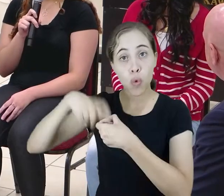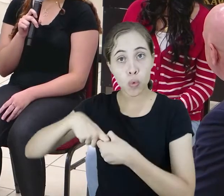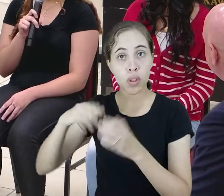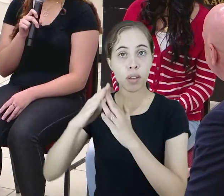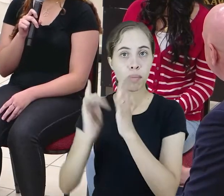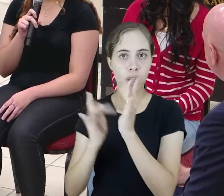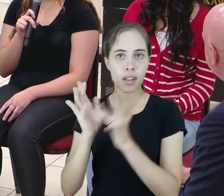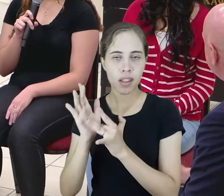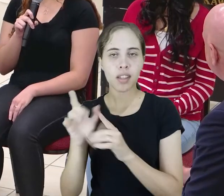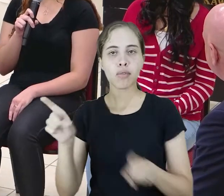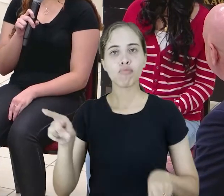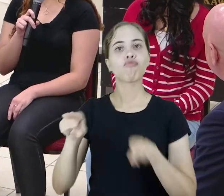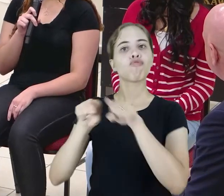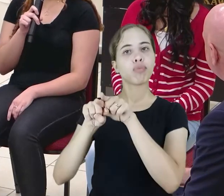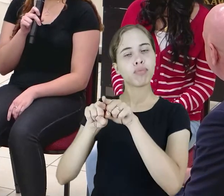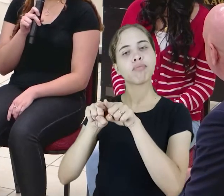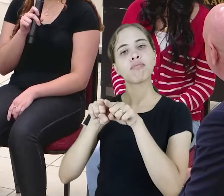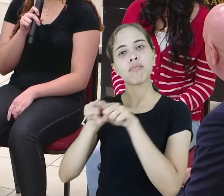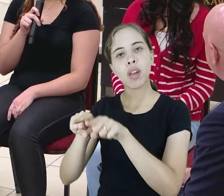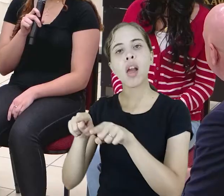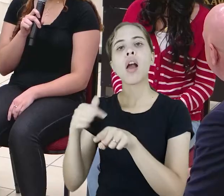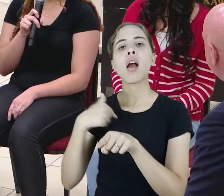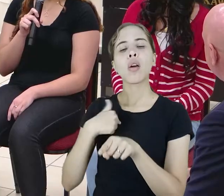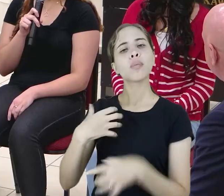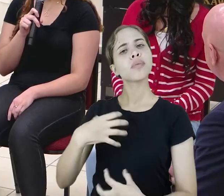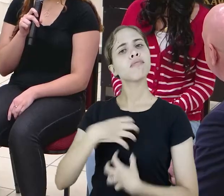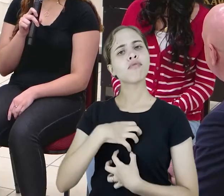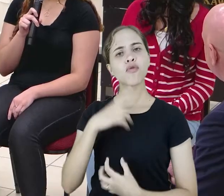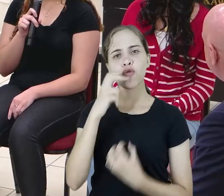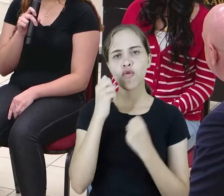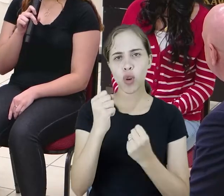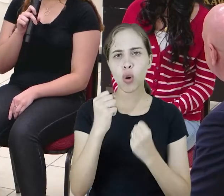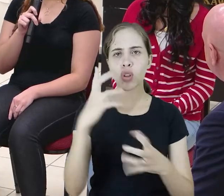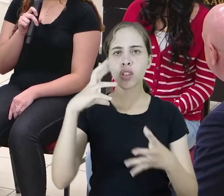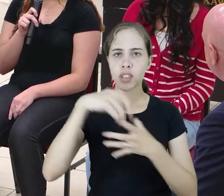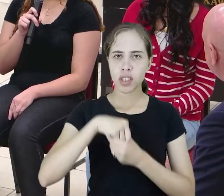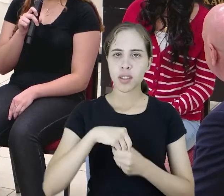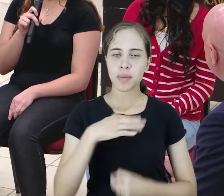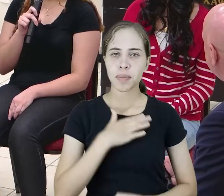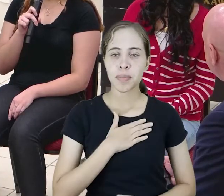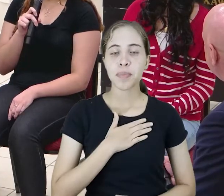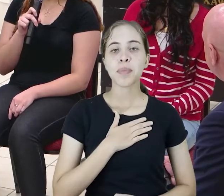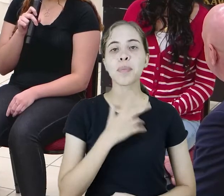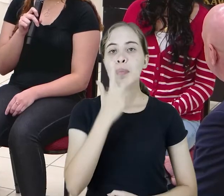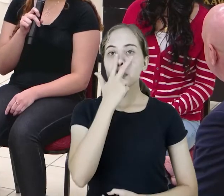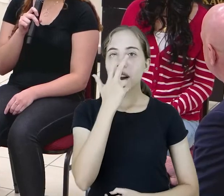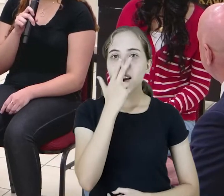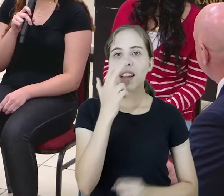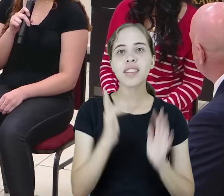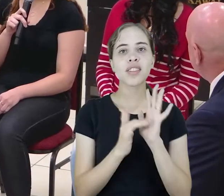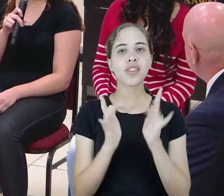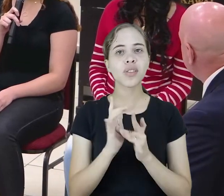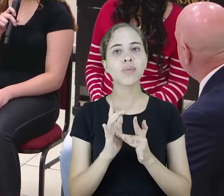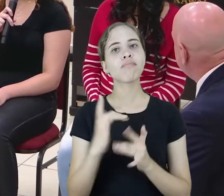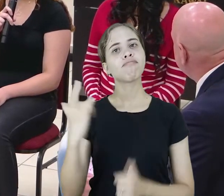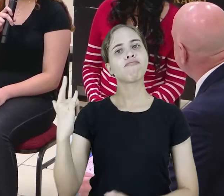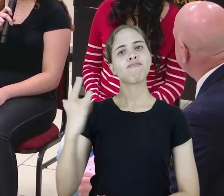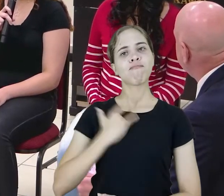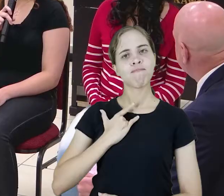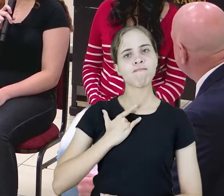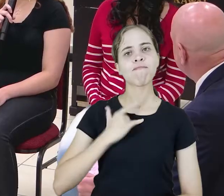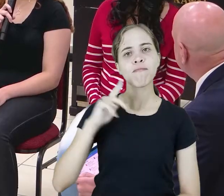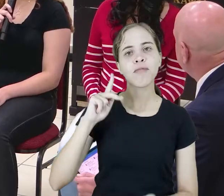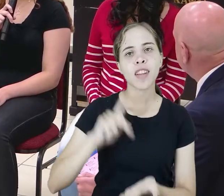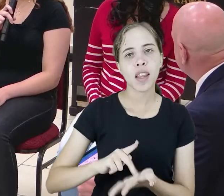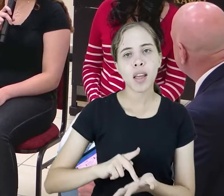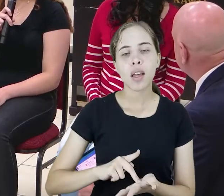fazer o seminário, eu senti uma coisa muito forte dentro de mim. Como se Jesus realmente me amasse, sabe?